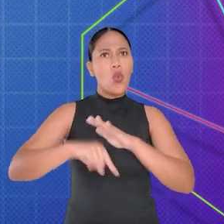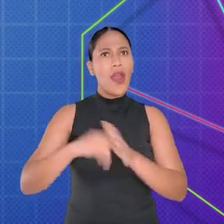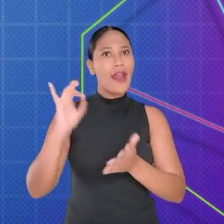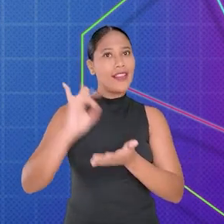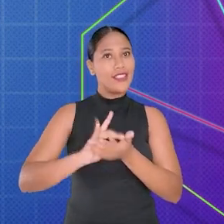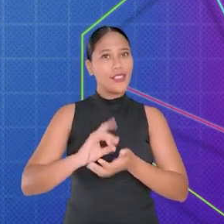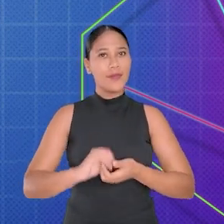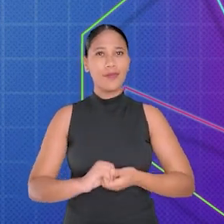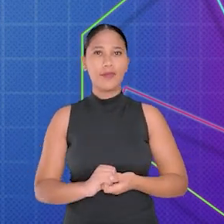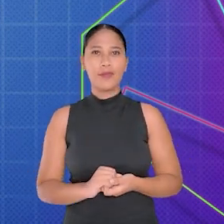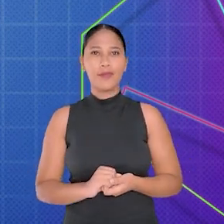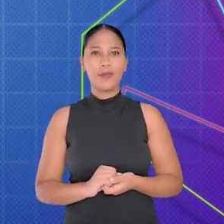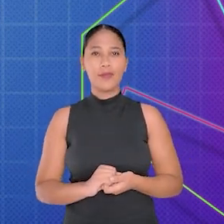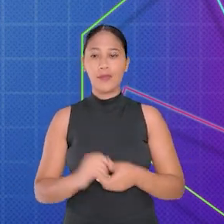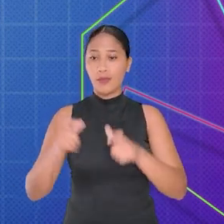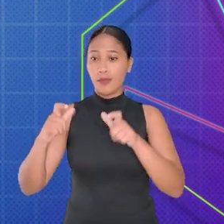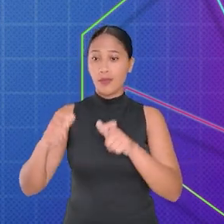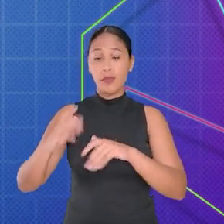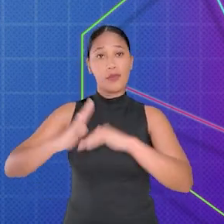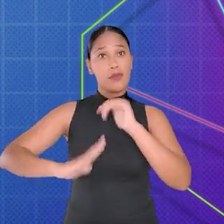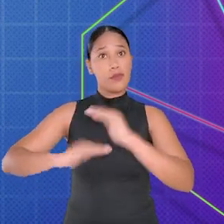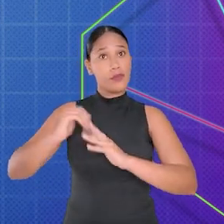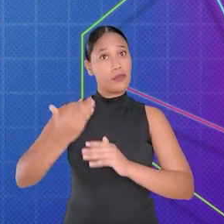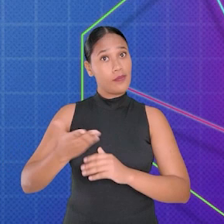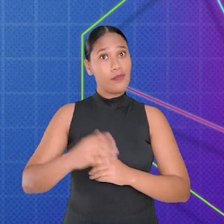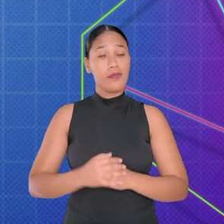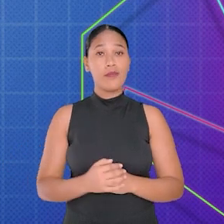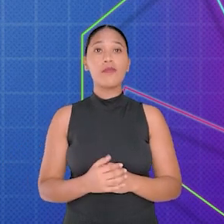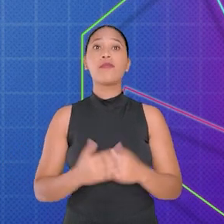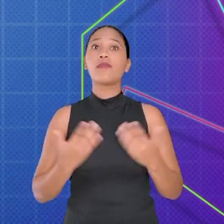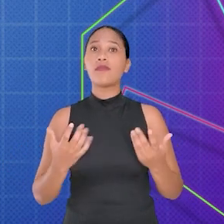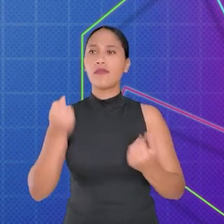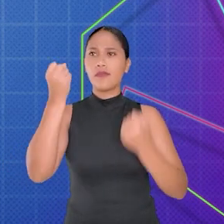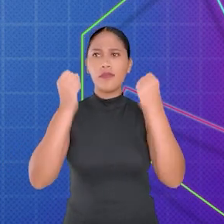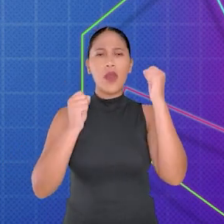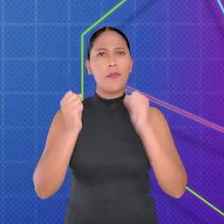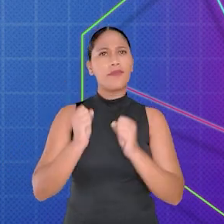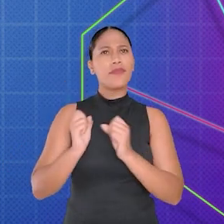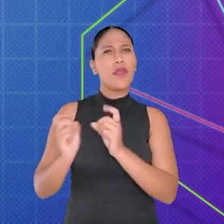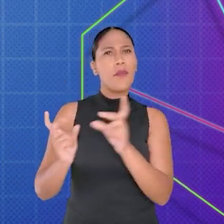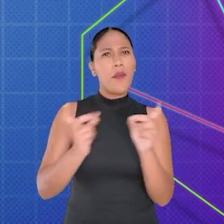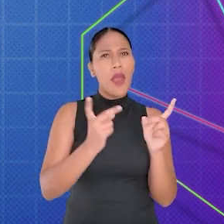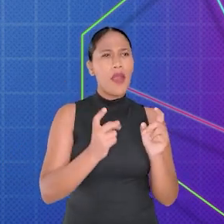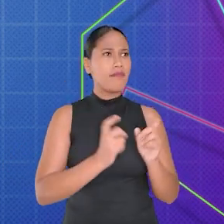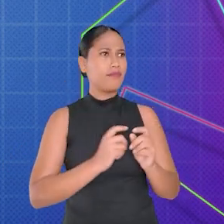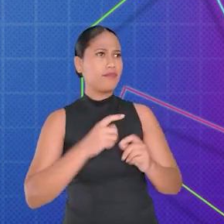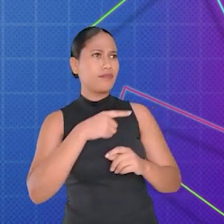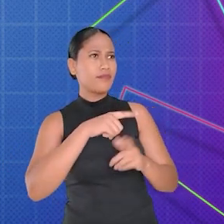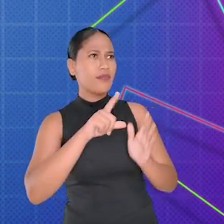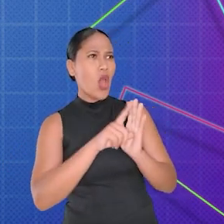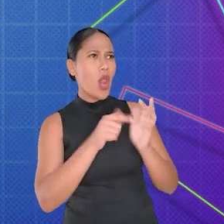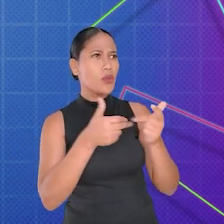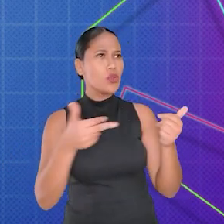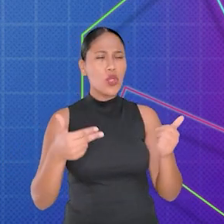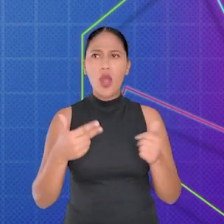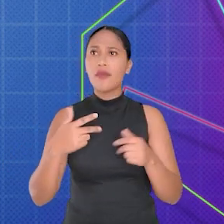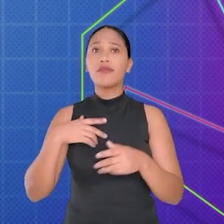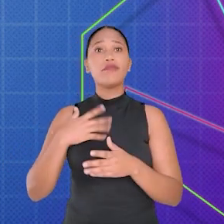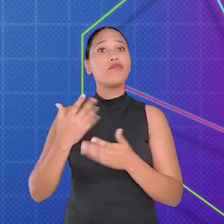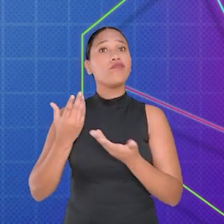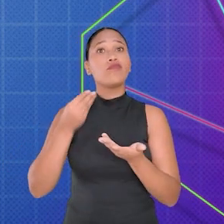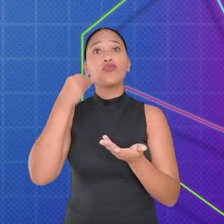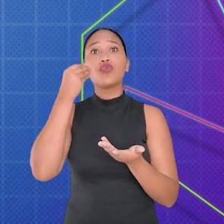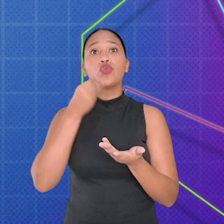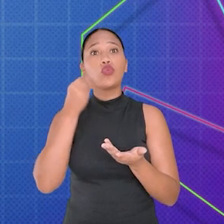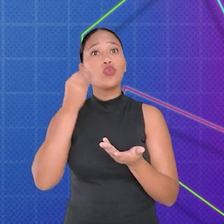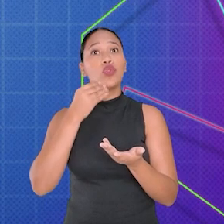imersivos e realistas. Espaço do profissional de 3D. O mercado de jogos oferece inúmeras oportunidades para profissionais